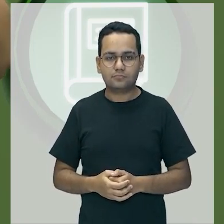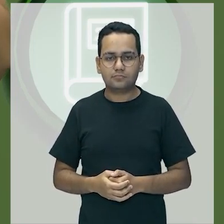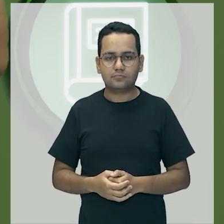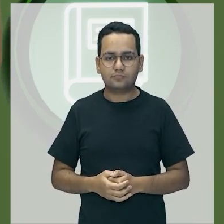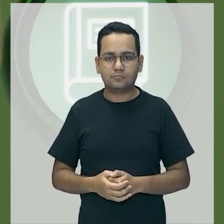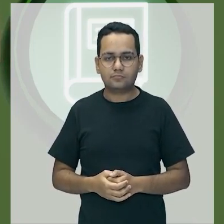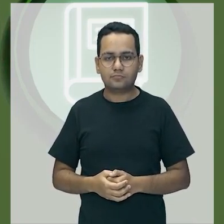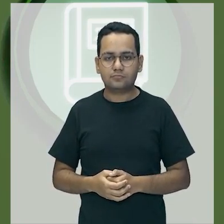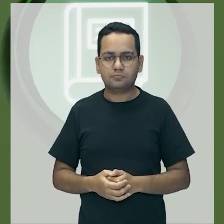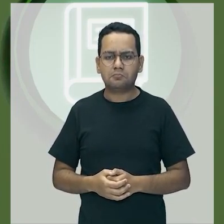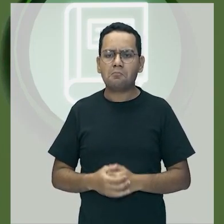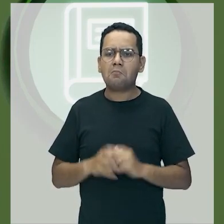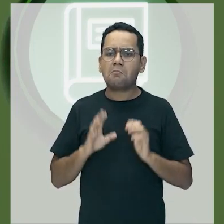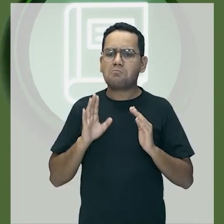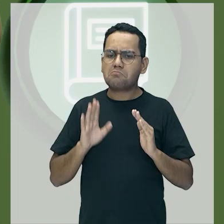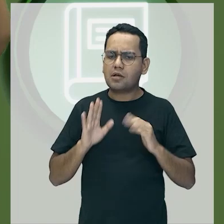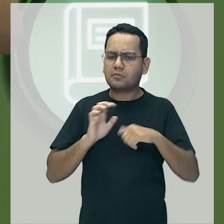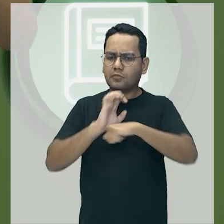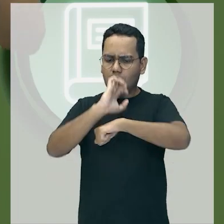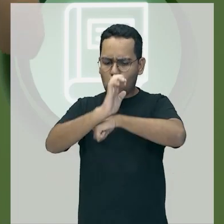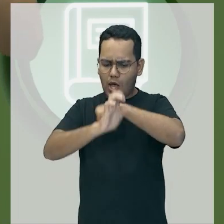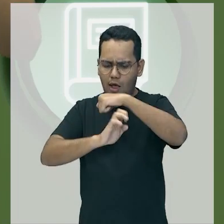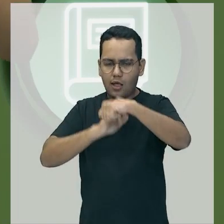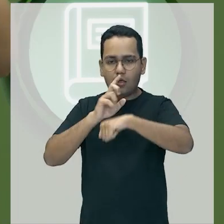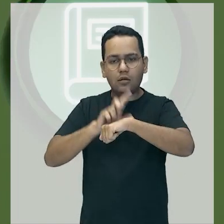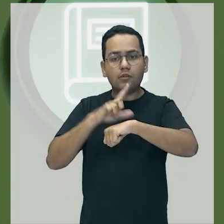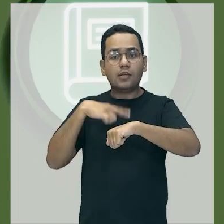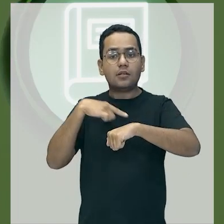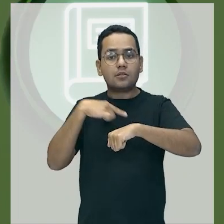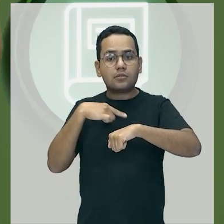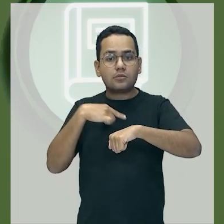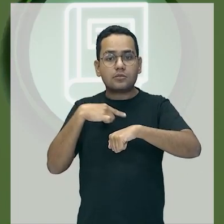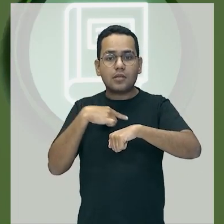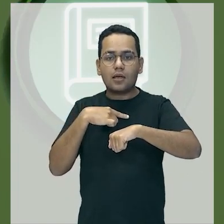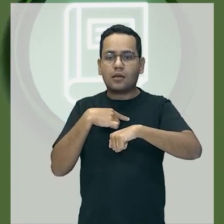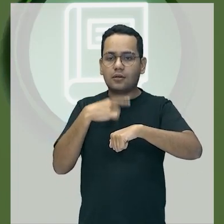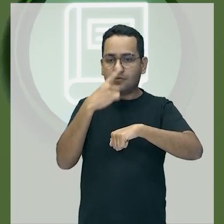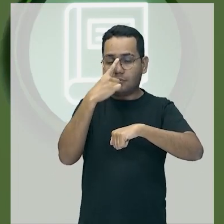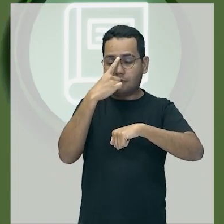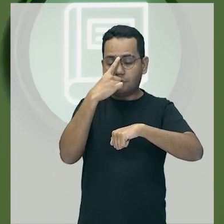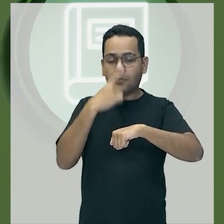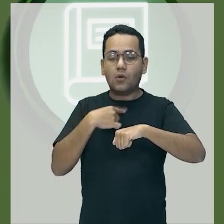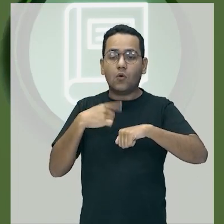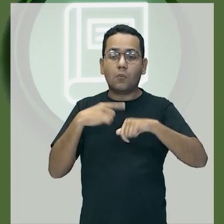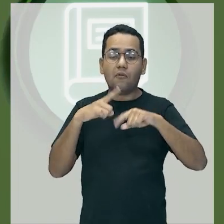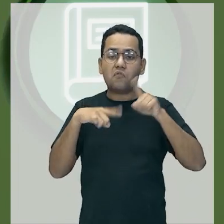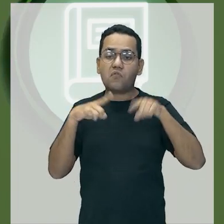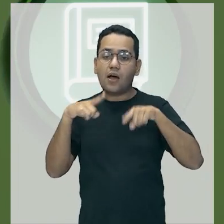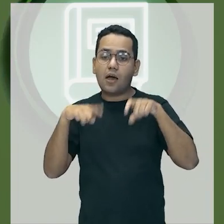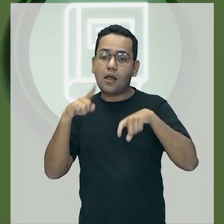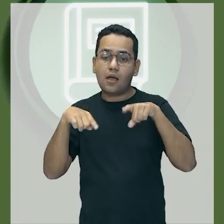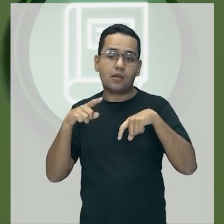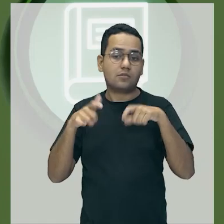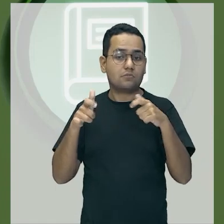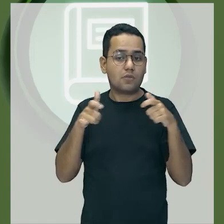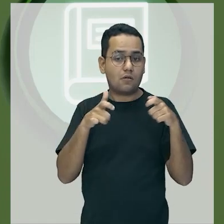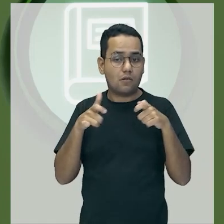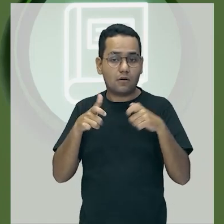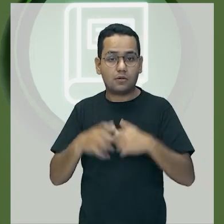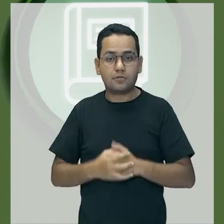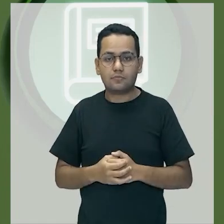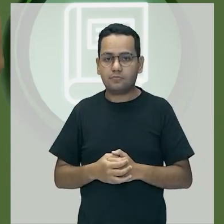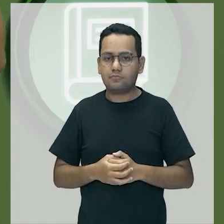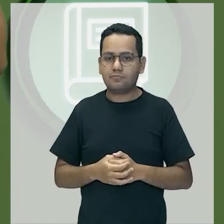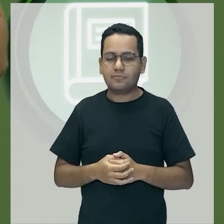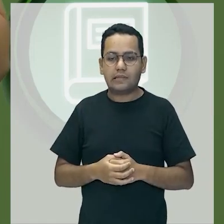elétron uma probabilidade de estar numa região. E nós não podemos